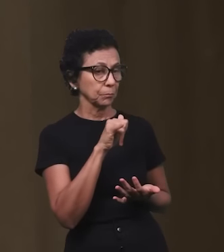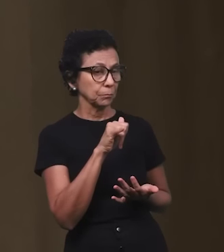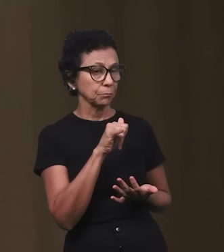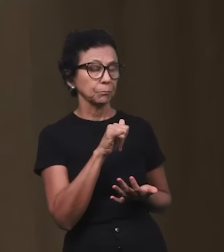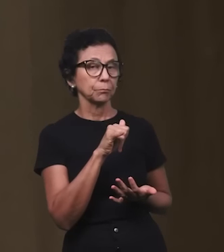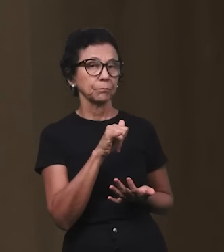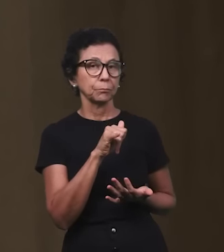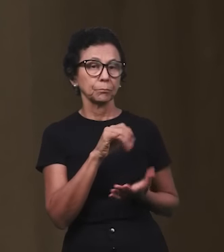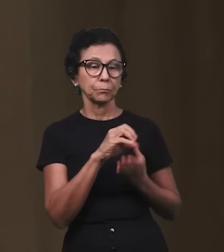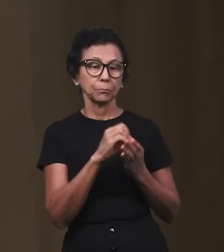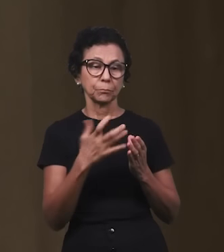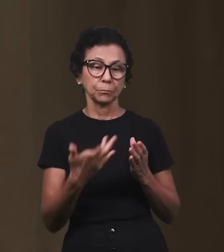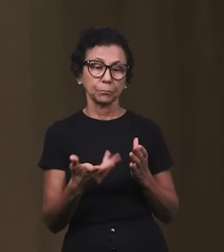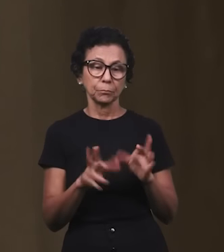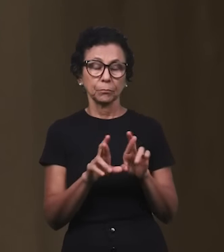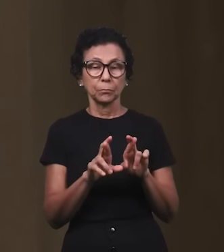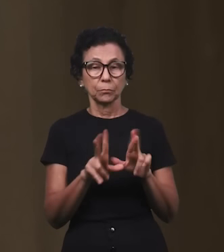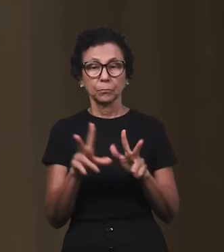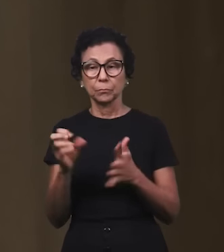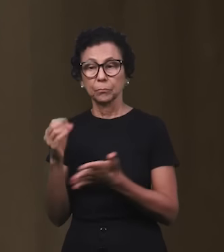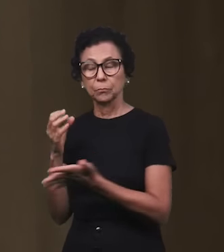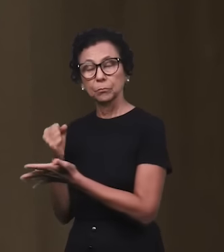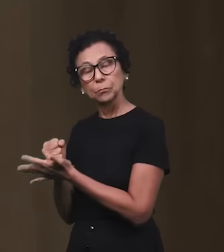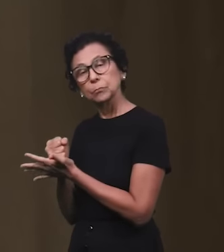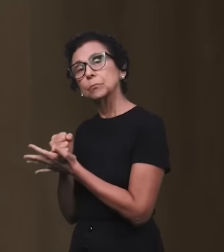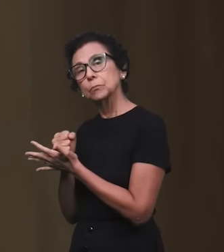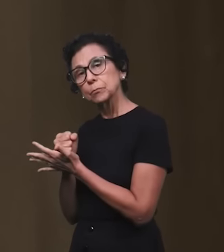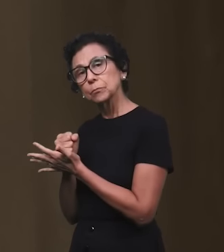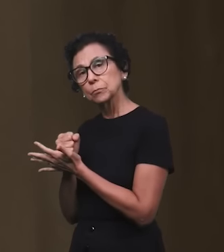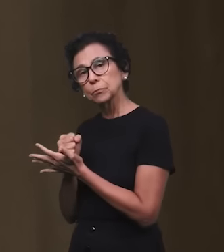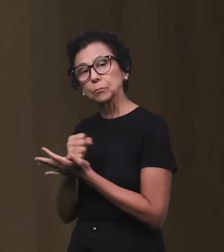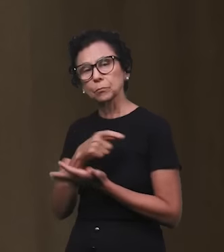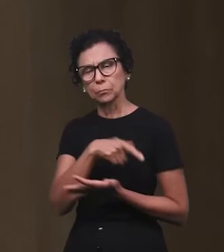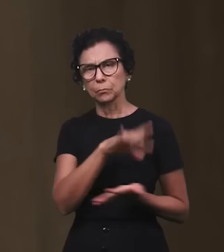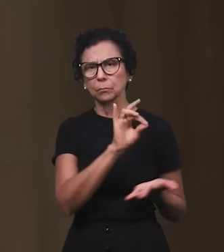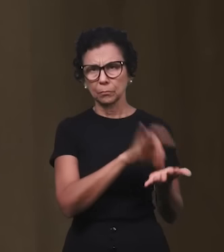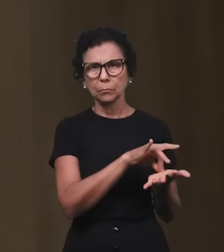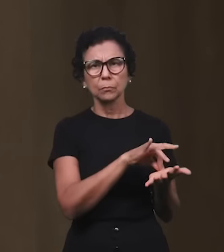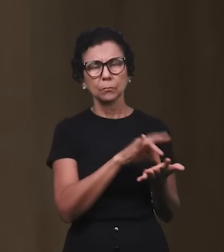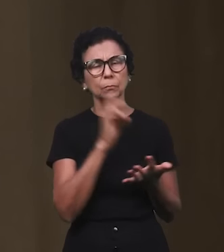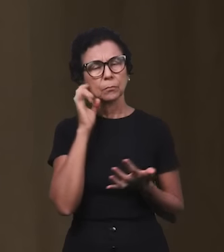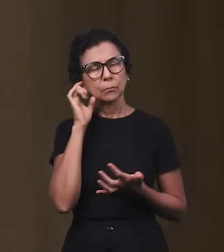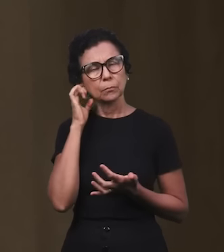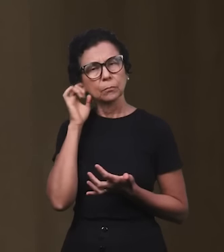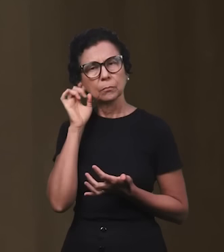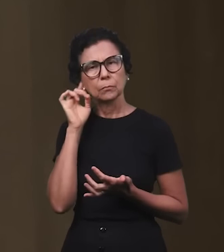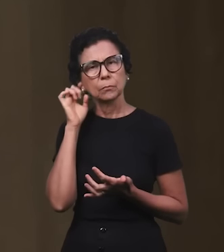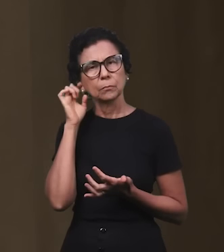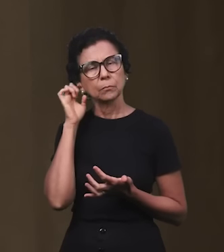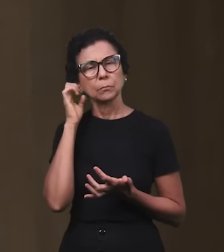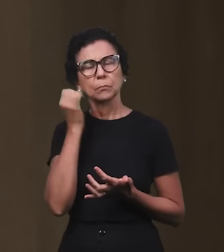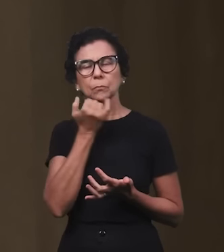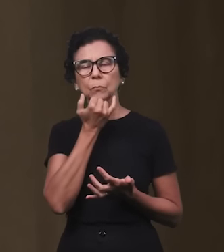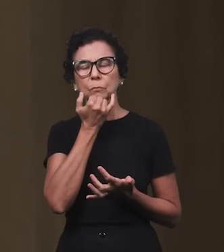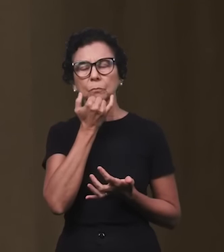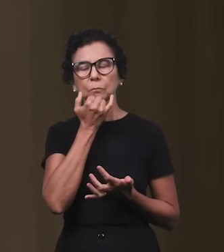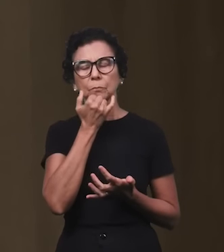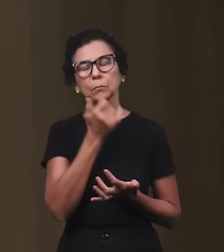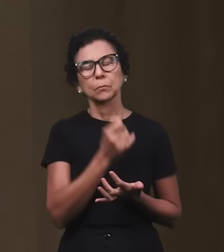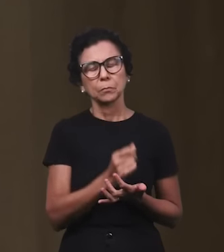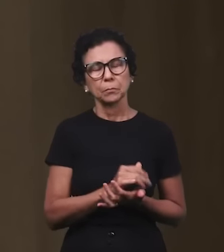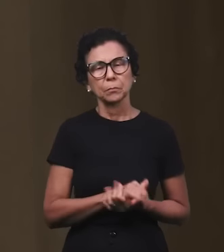uma característica diferente no Novo Testamento, mas ela existe no Velho Testamento. Então, e tudo aquilo que